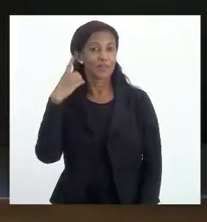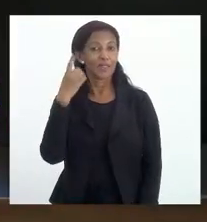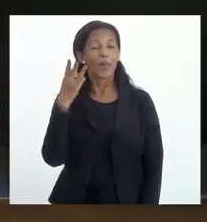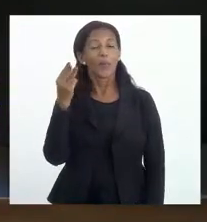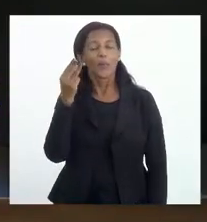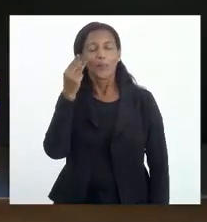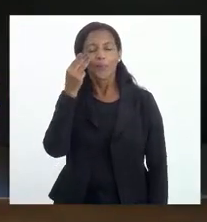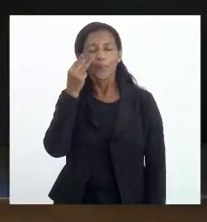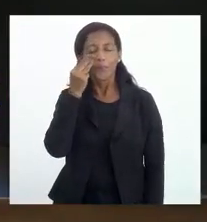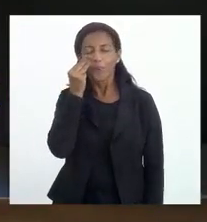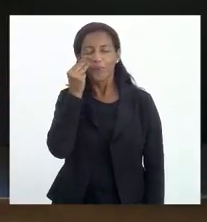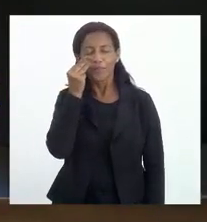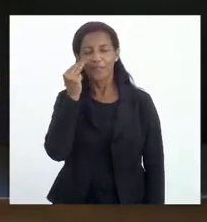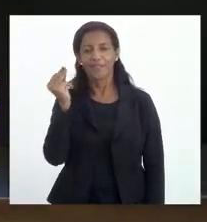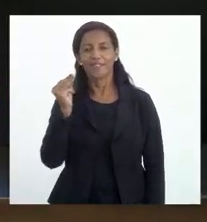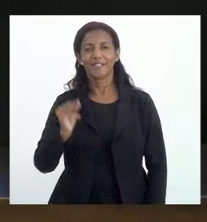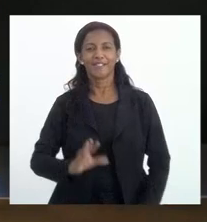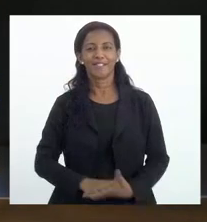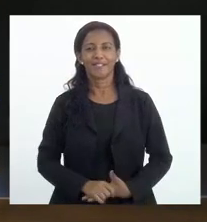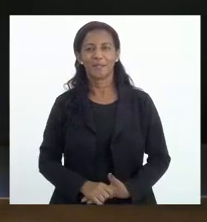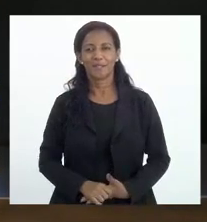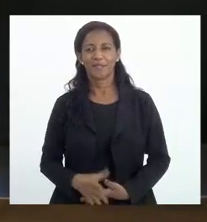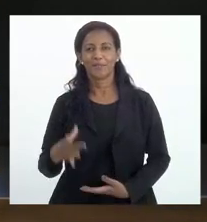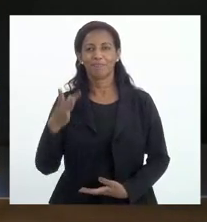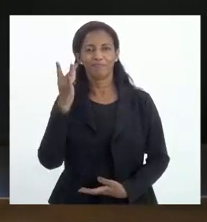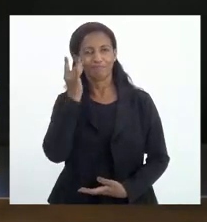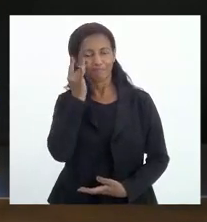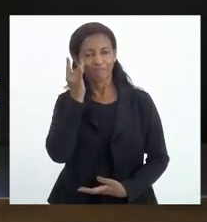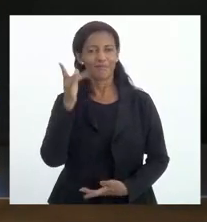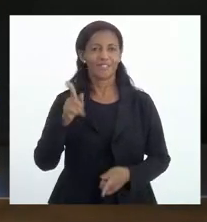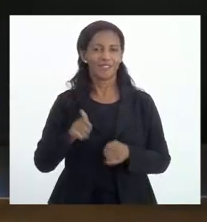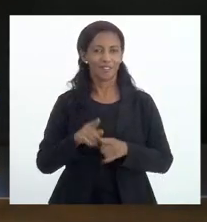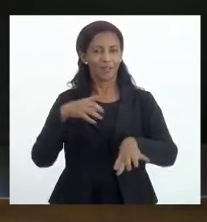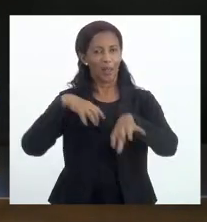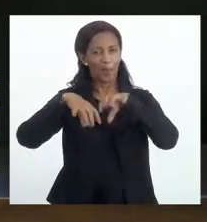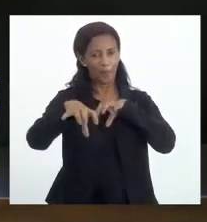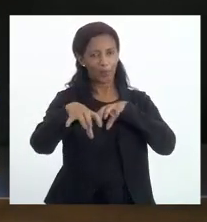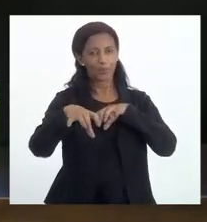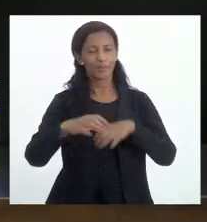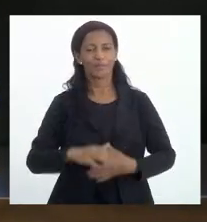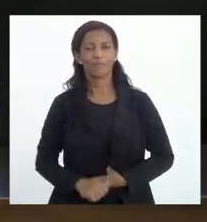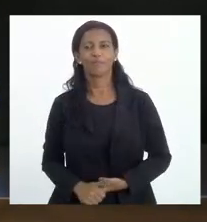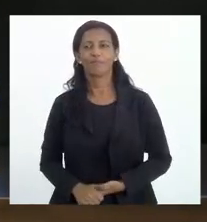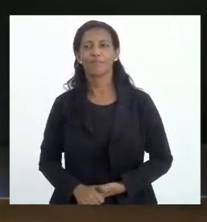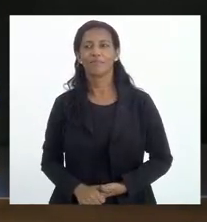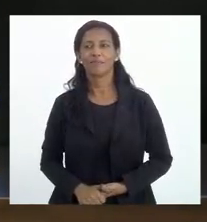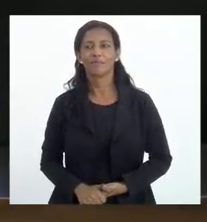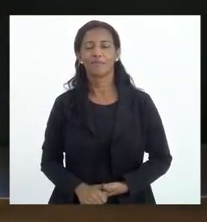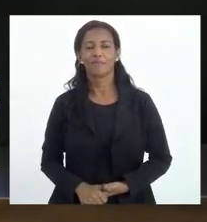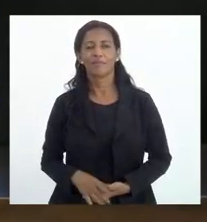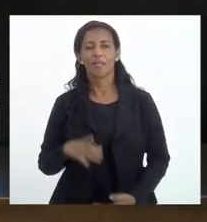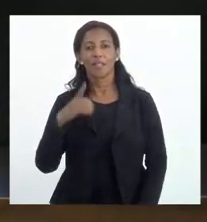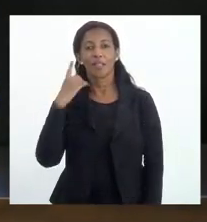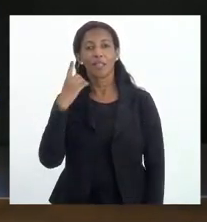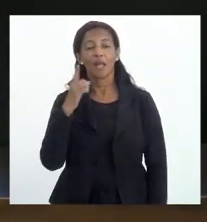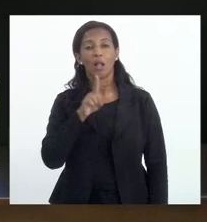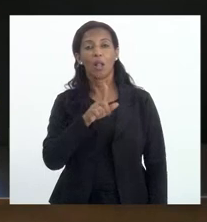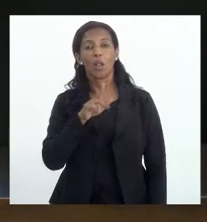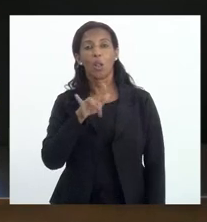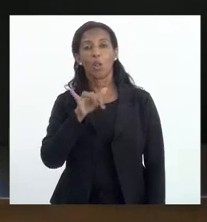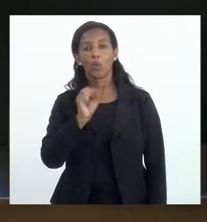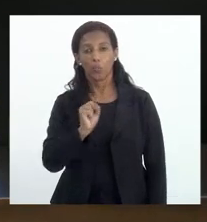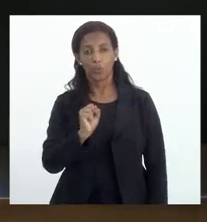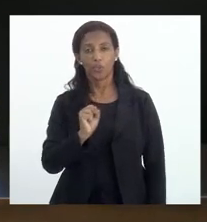Deputada Mônica Francisco, presente remotamente. Deputado Luiz Martins,